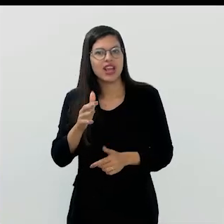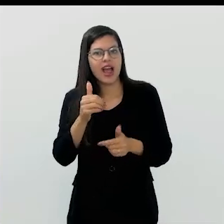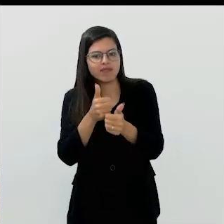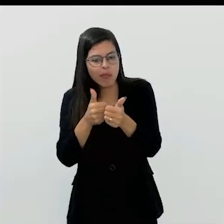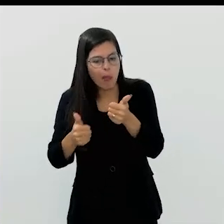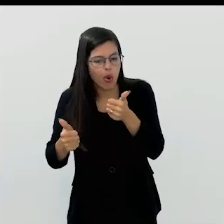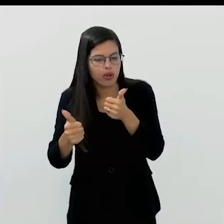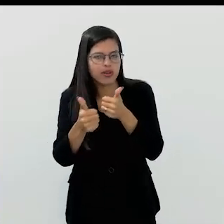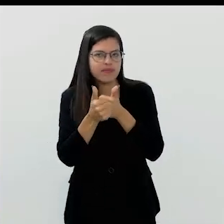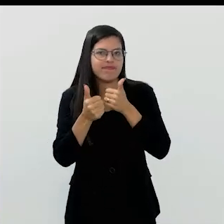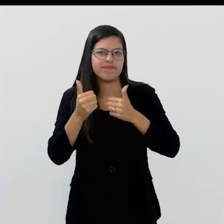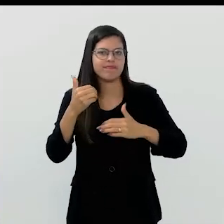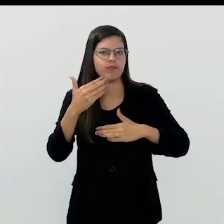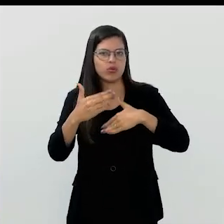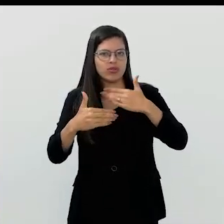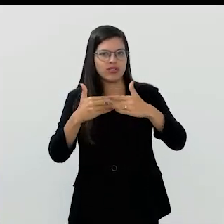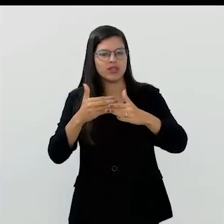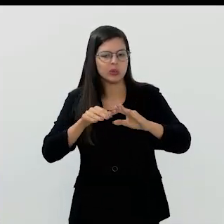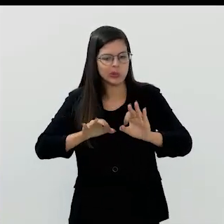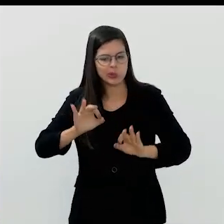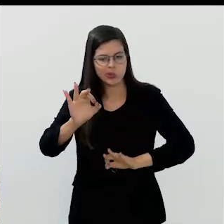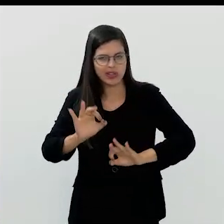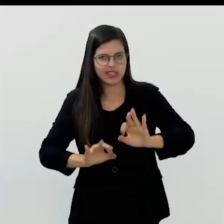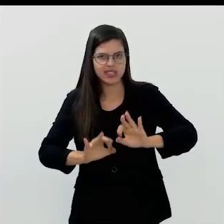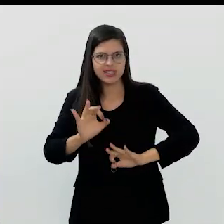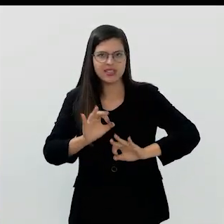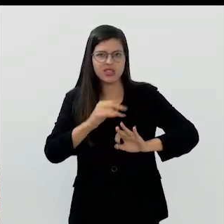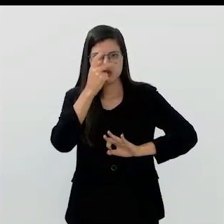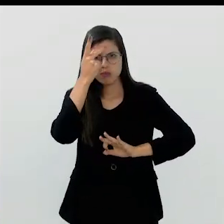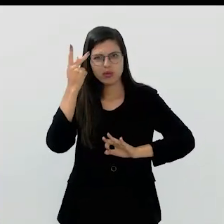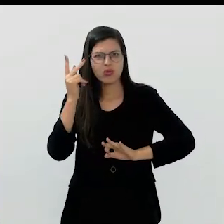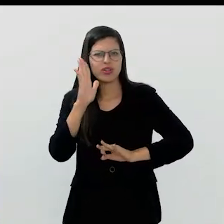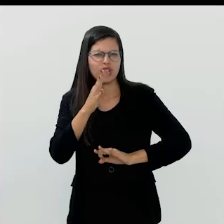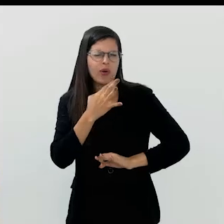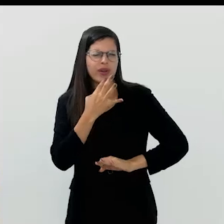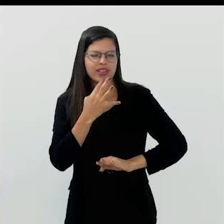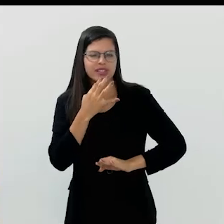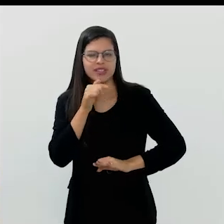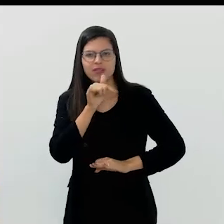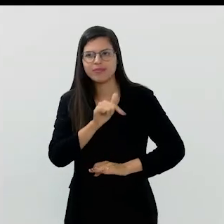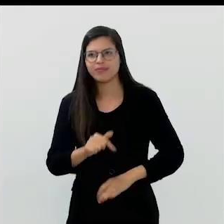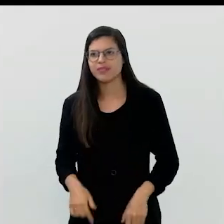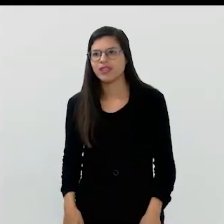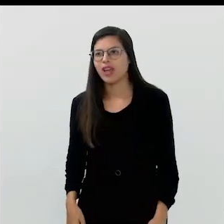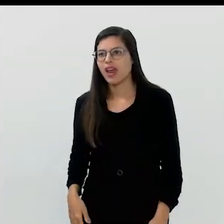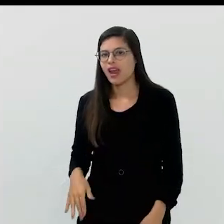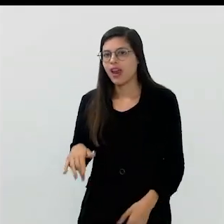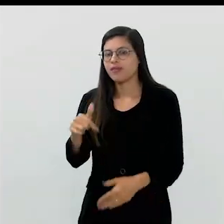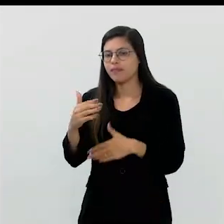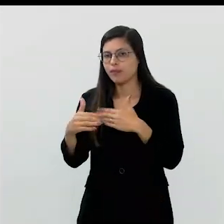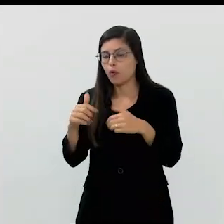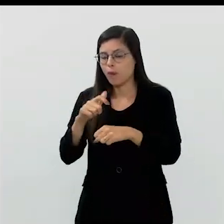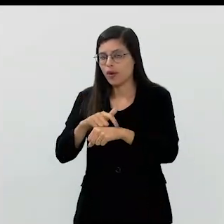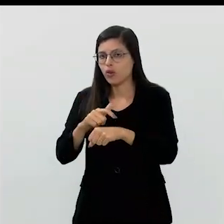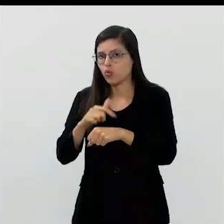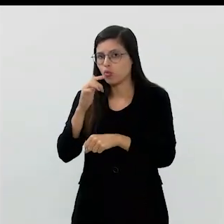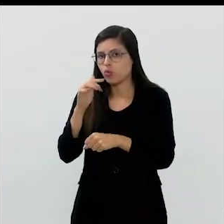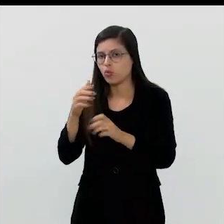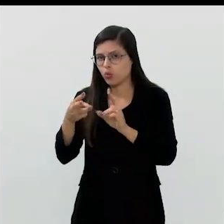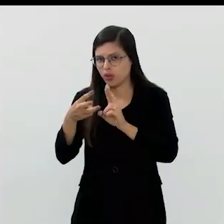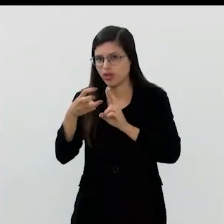era um protagonista do processo de montagem, né? As pessoas já conheciam você. Na época do índio eu tinha vindo da mocidade, né?